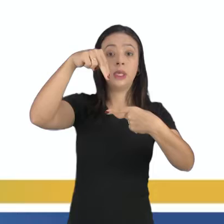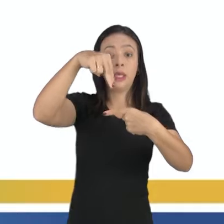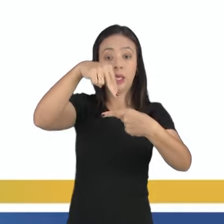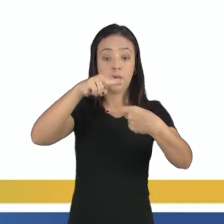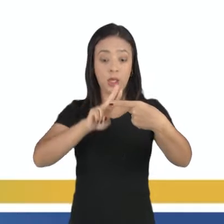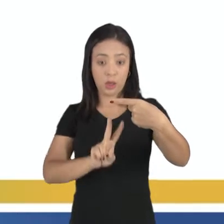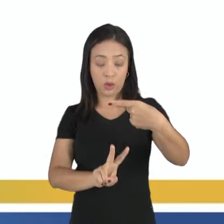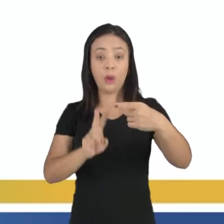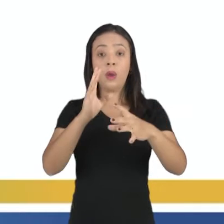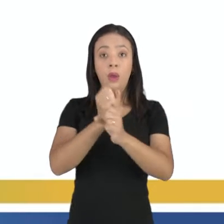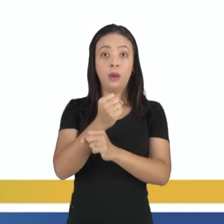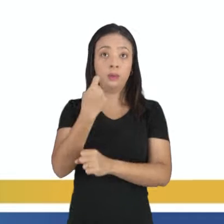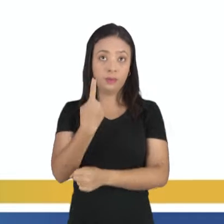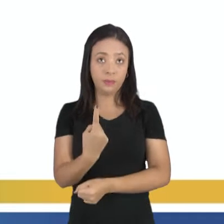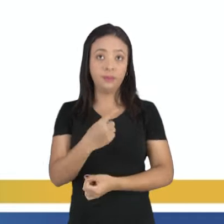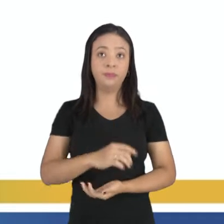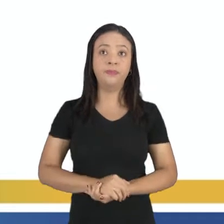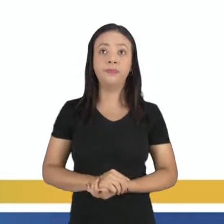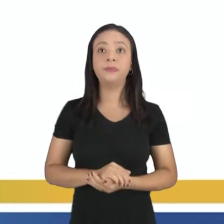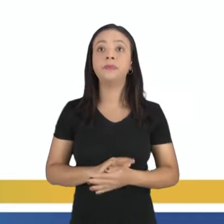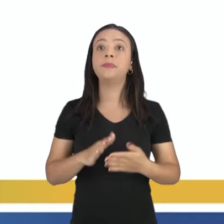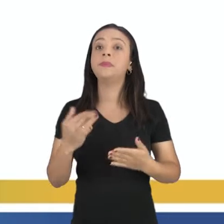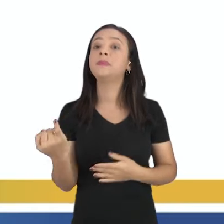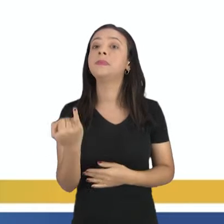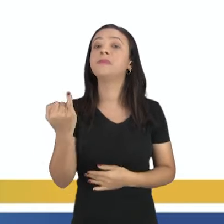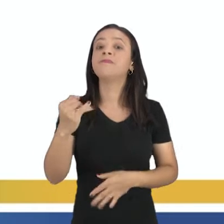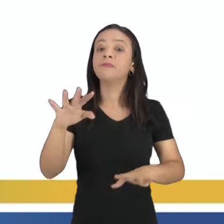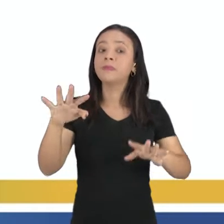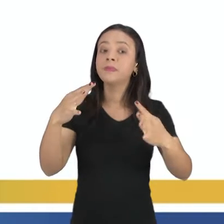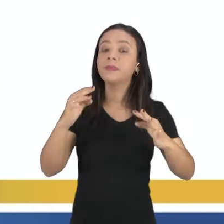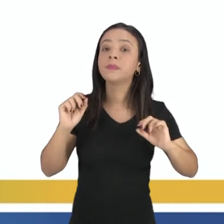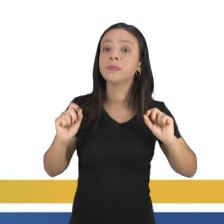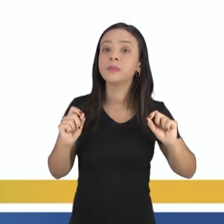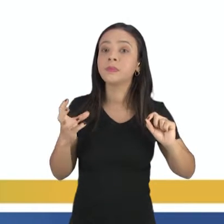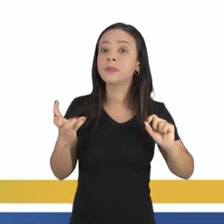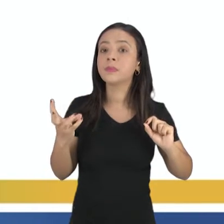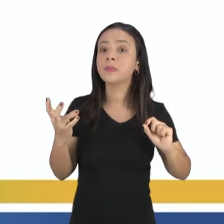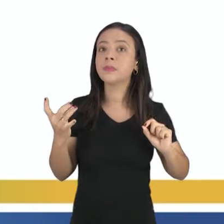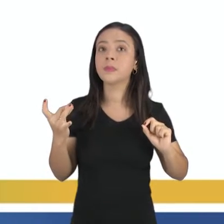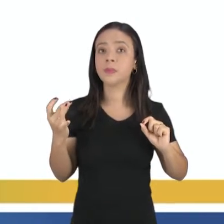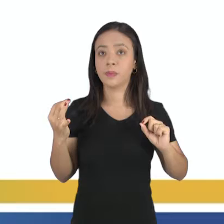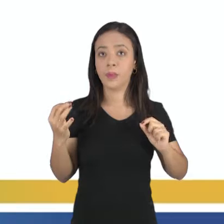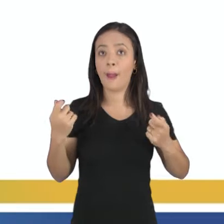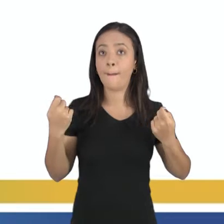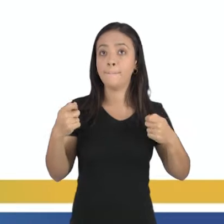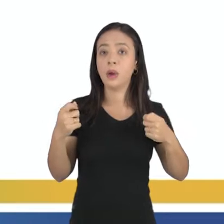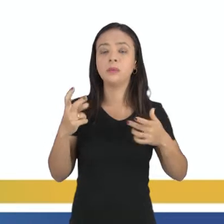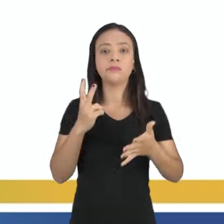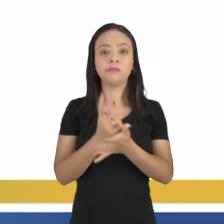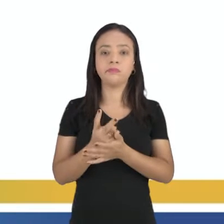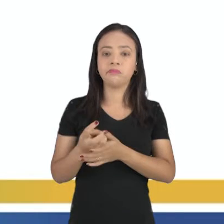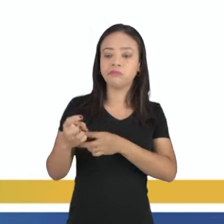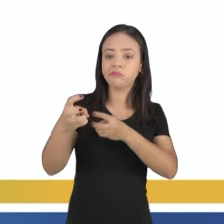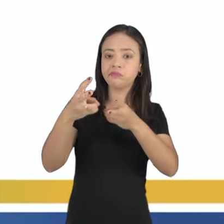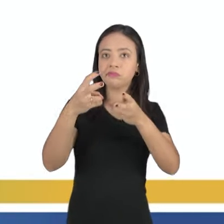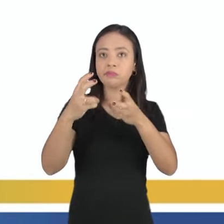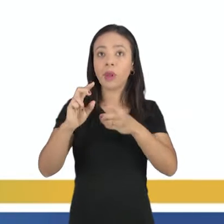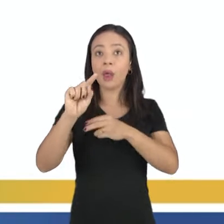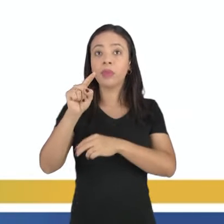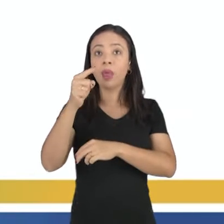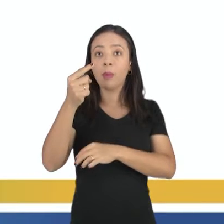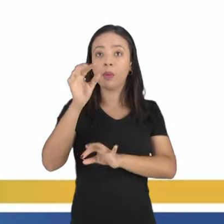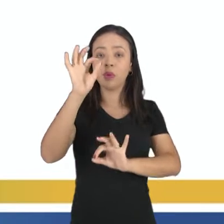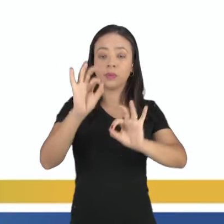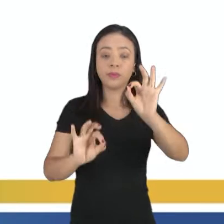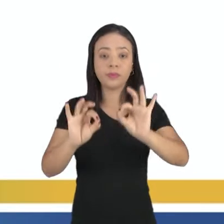mais 1. Bom, então é importante a gente frisar aí, que esses cálculos, eles devem ser analisados após o